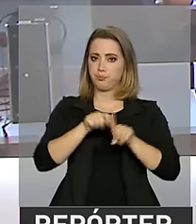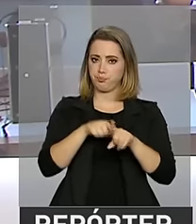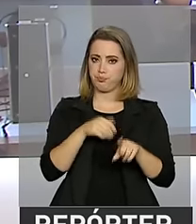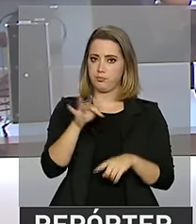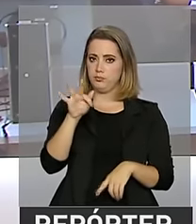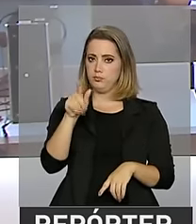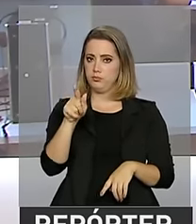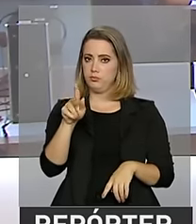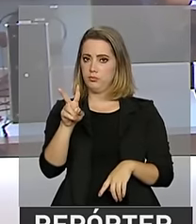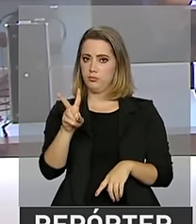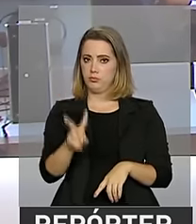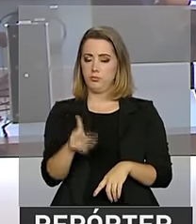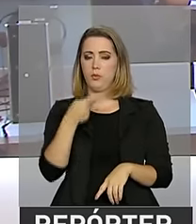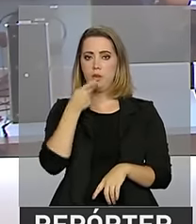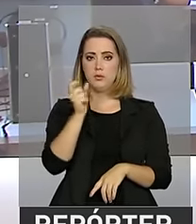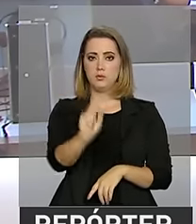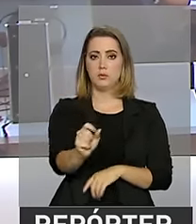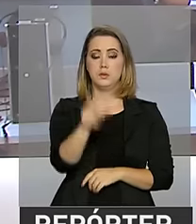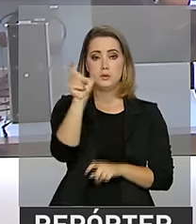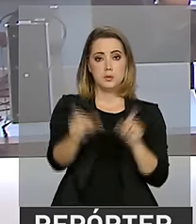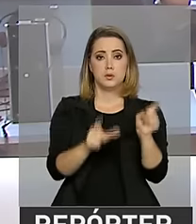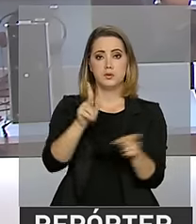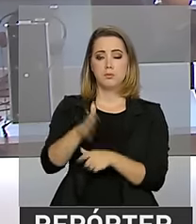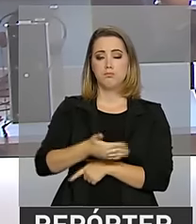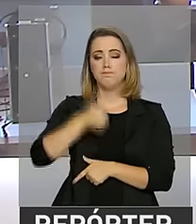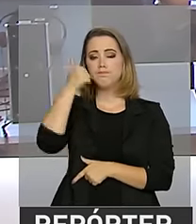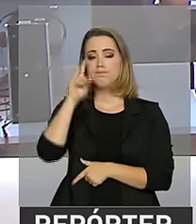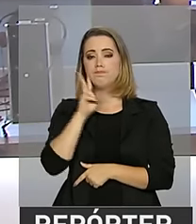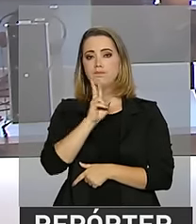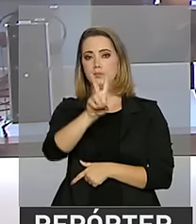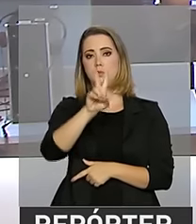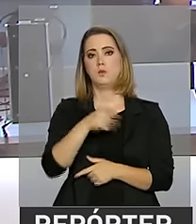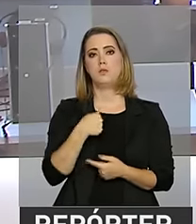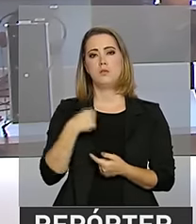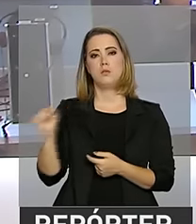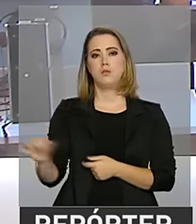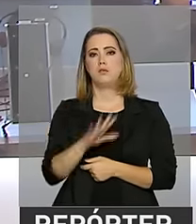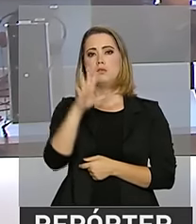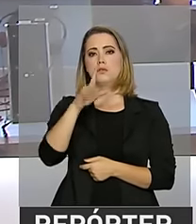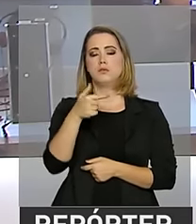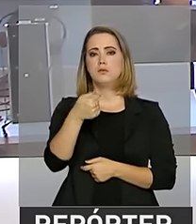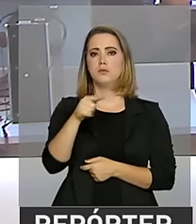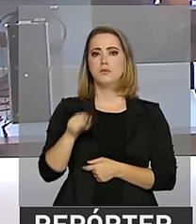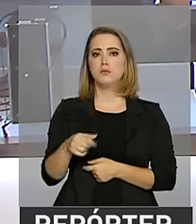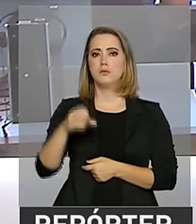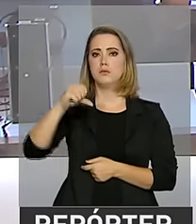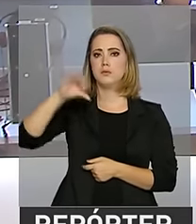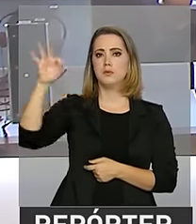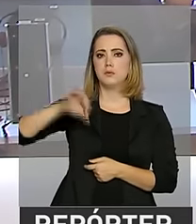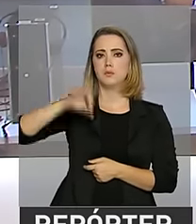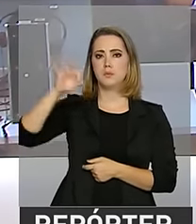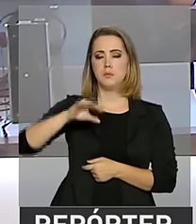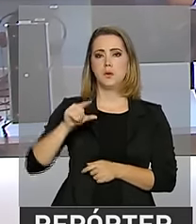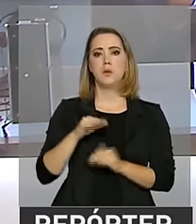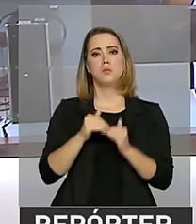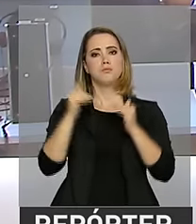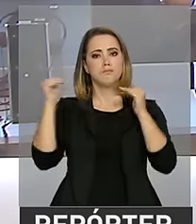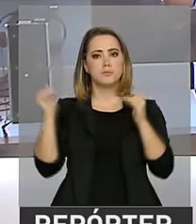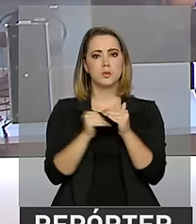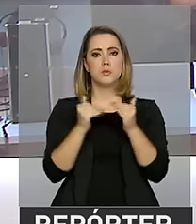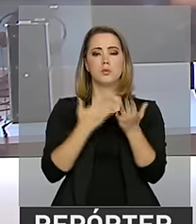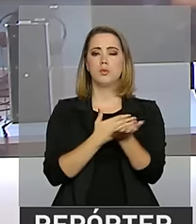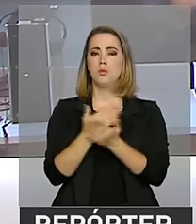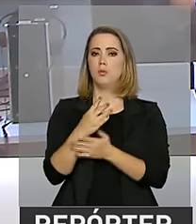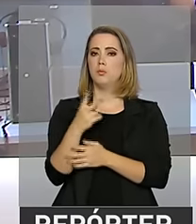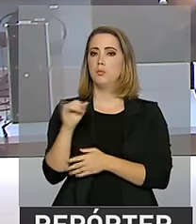FGV os consumidores estão mais otimistas e agora prevê uma inflação de 7,9 por o menor valor